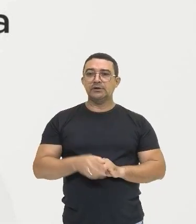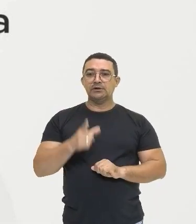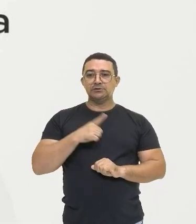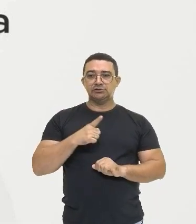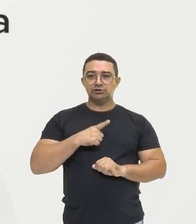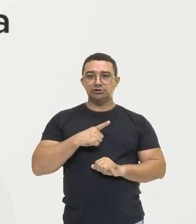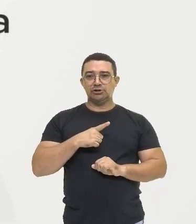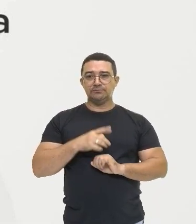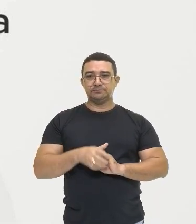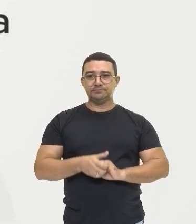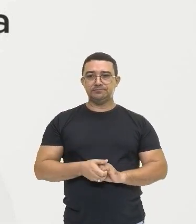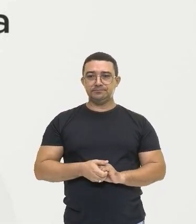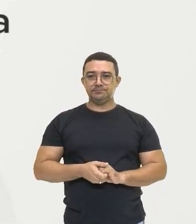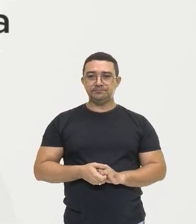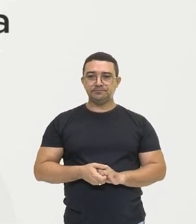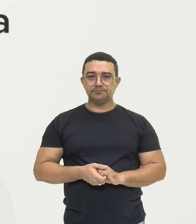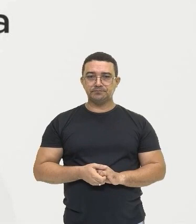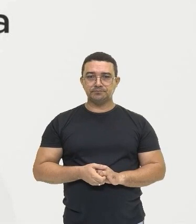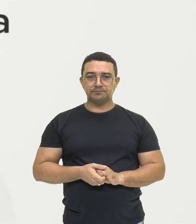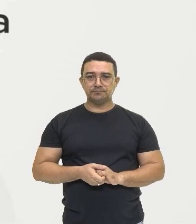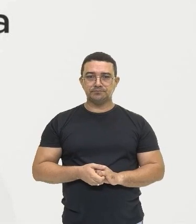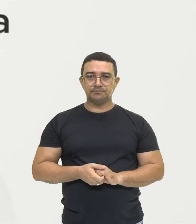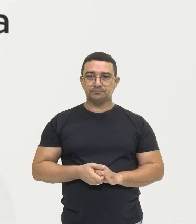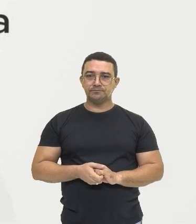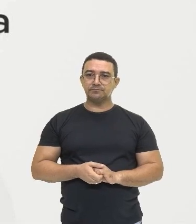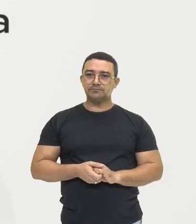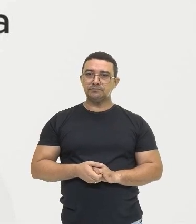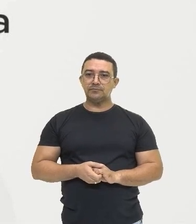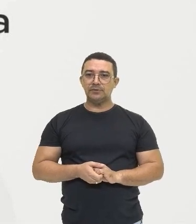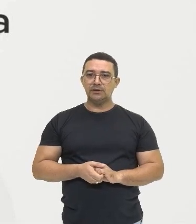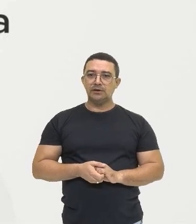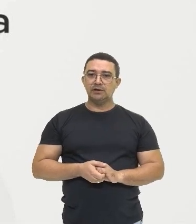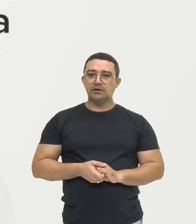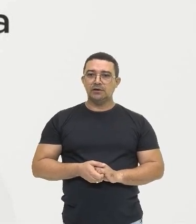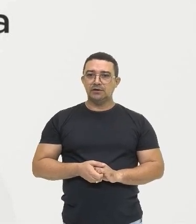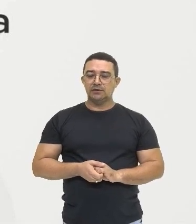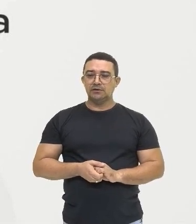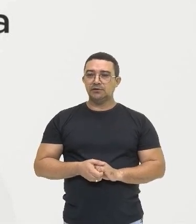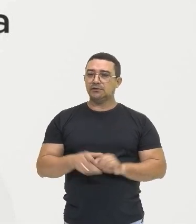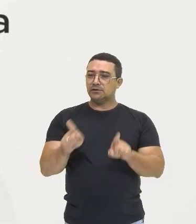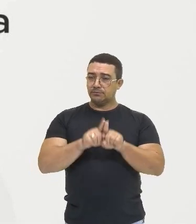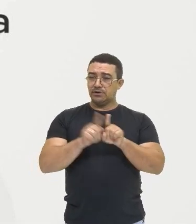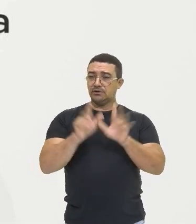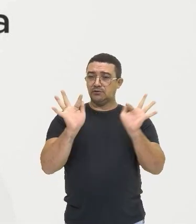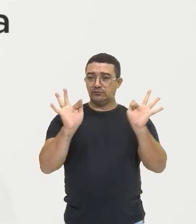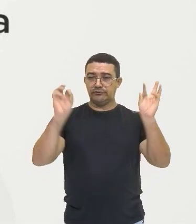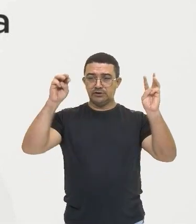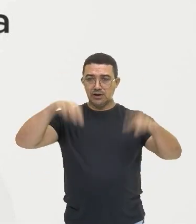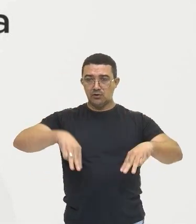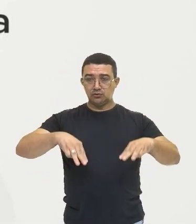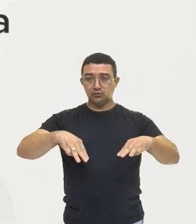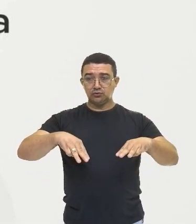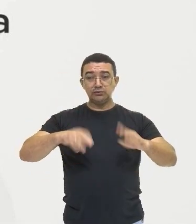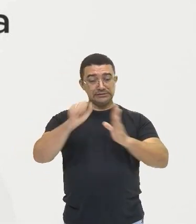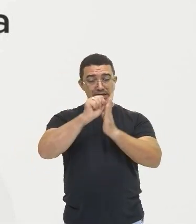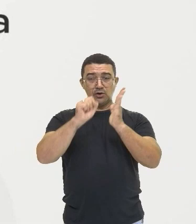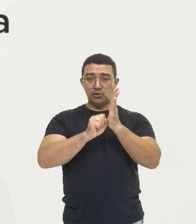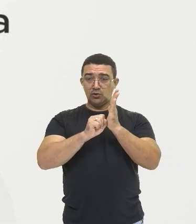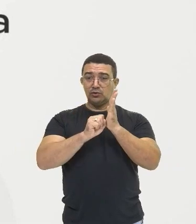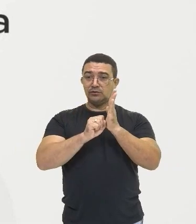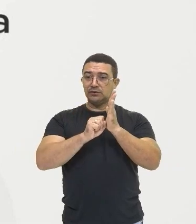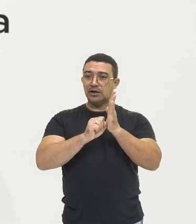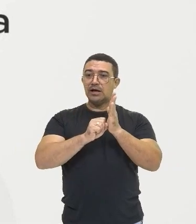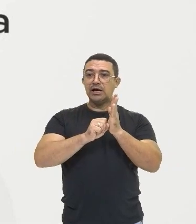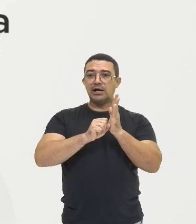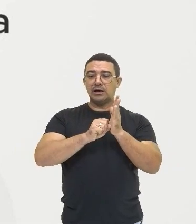1,6 bilhões, de habitantes e no final do mesmo século, do século XX, essa população vai para mais